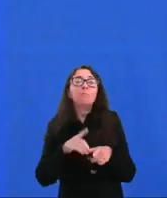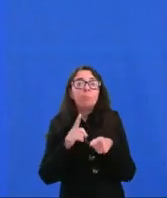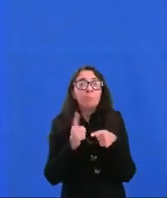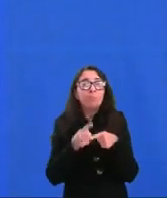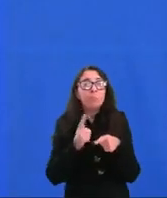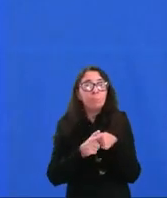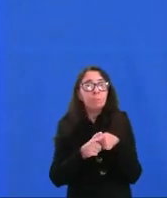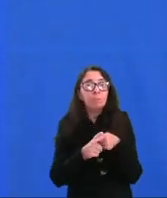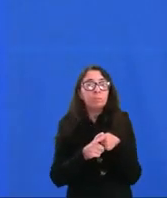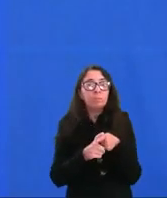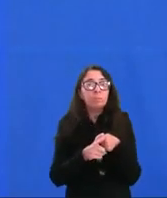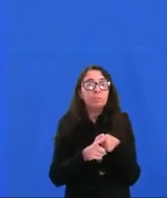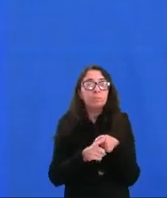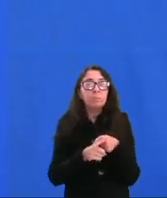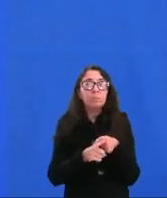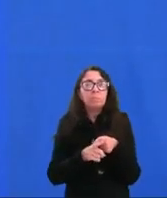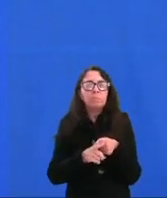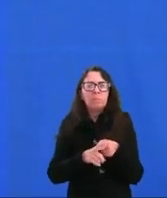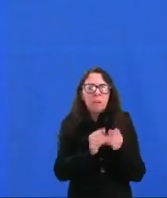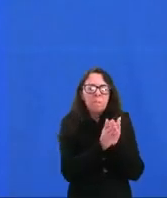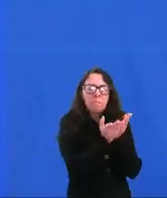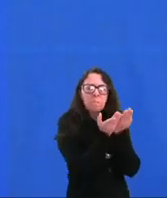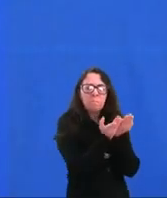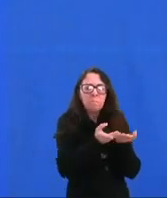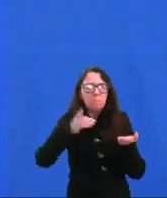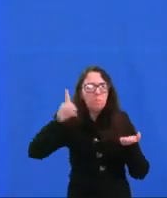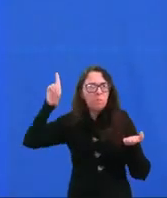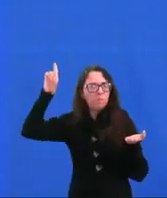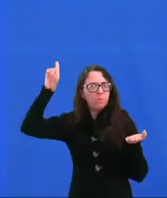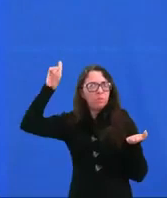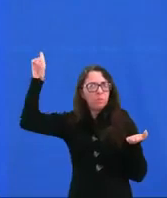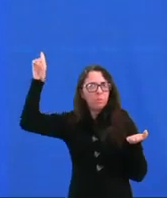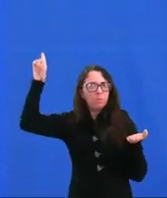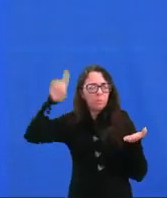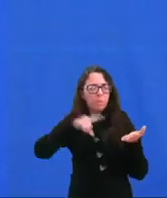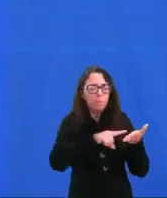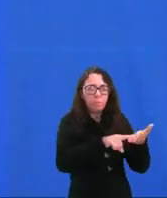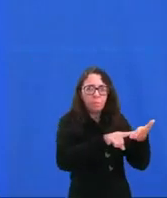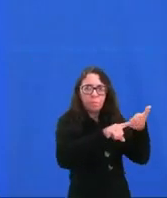edificados na rocha, que é a palavra de Deus.